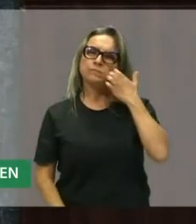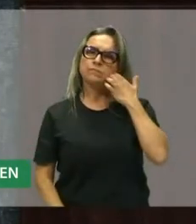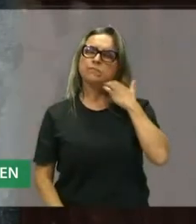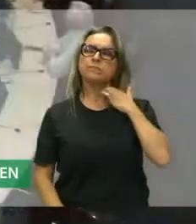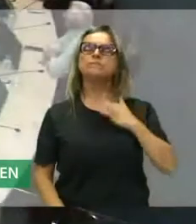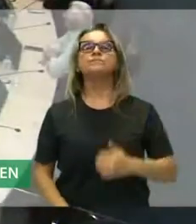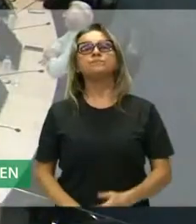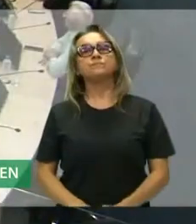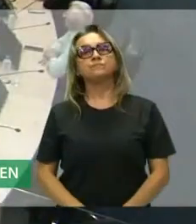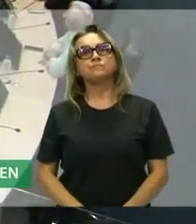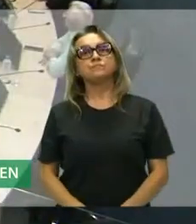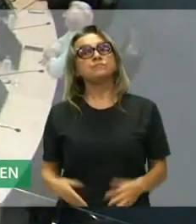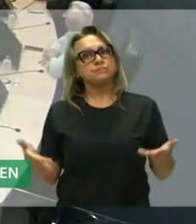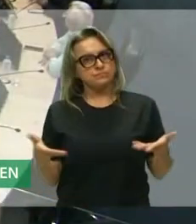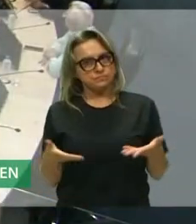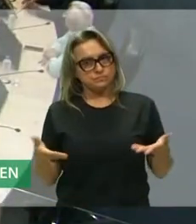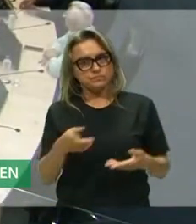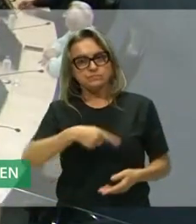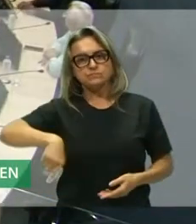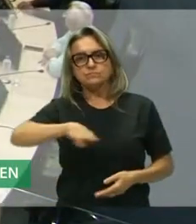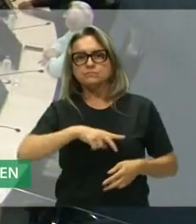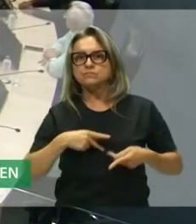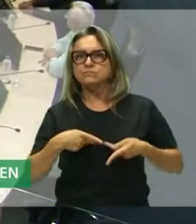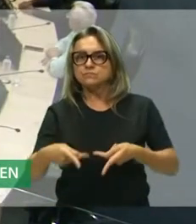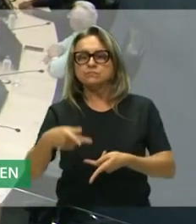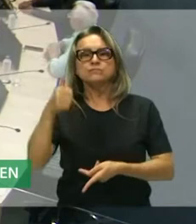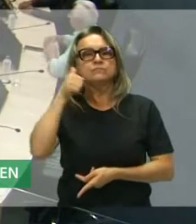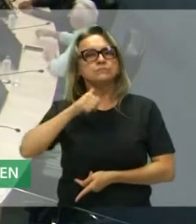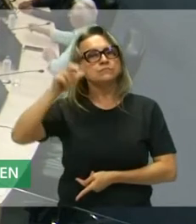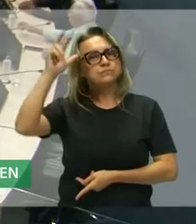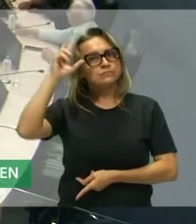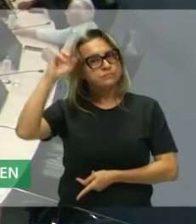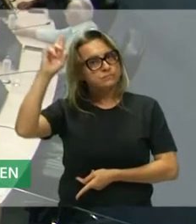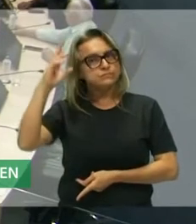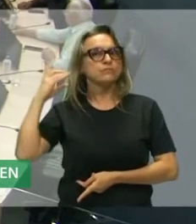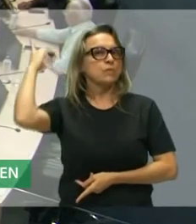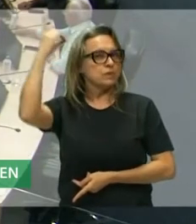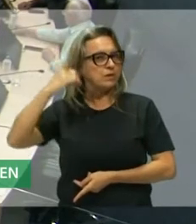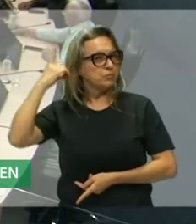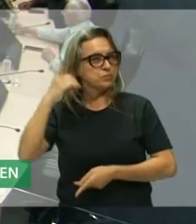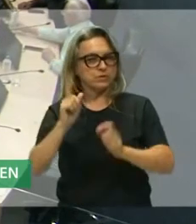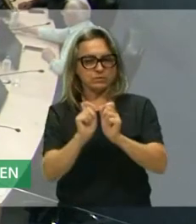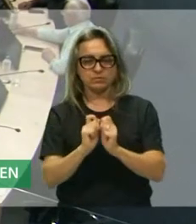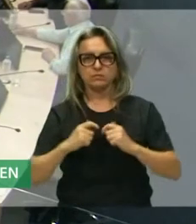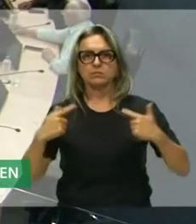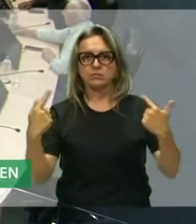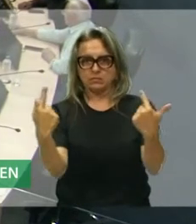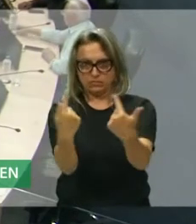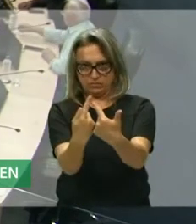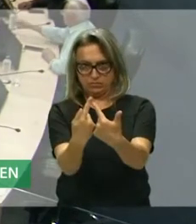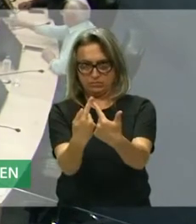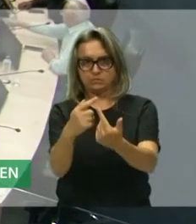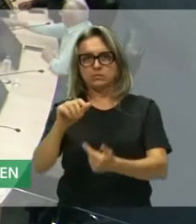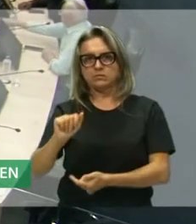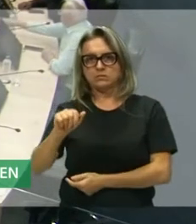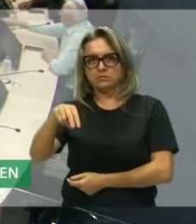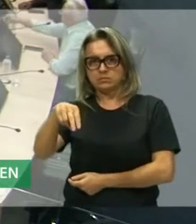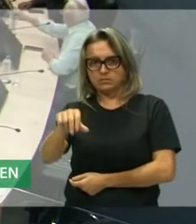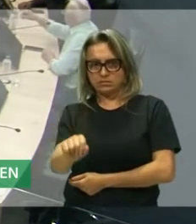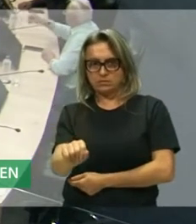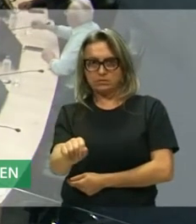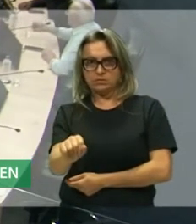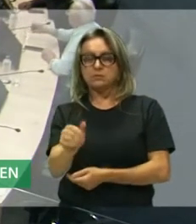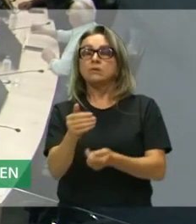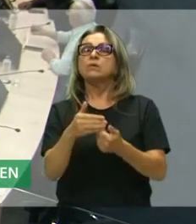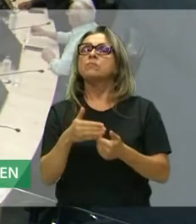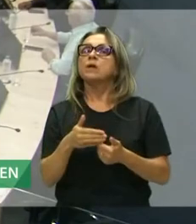O cerimonial, então, convida a excelentíssima senhora deputada estadual da Assembleia Legislativa do Estado de Santa Catarina, Ana Campagnolo, para